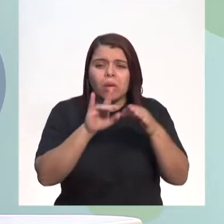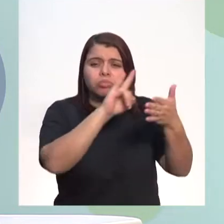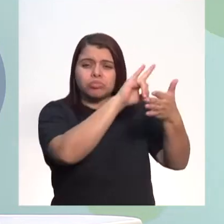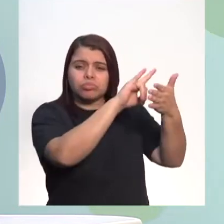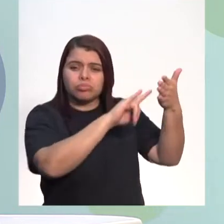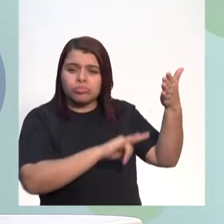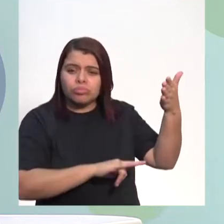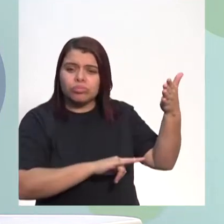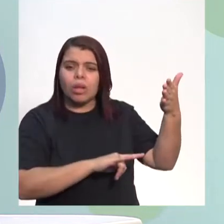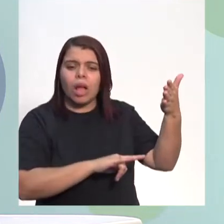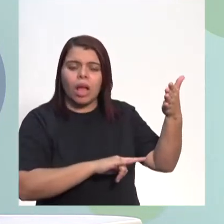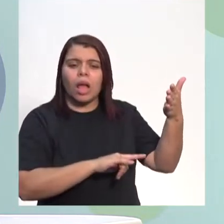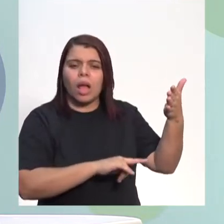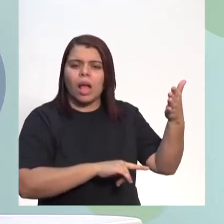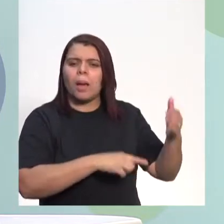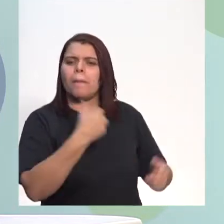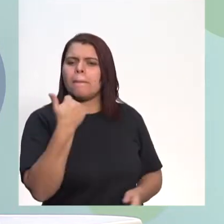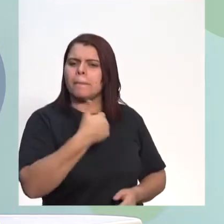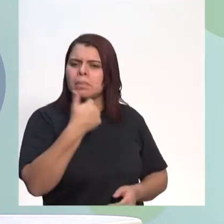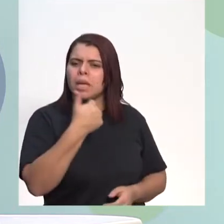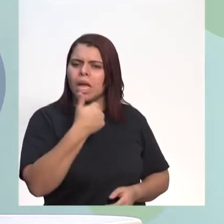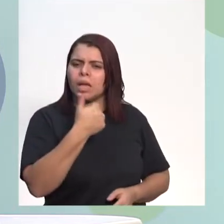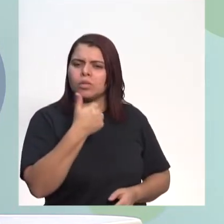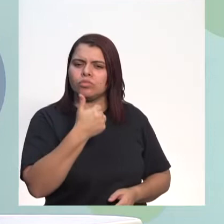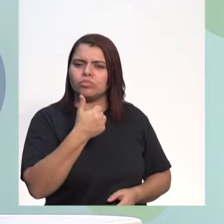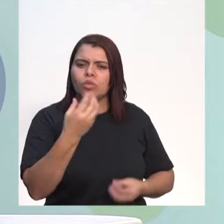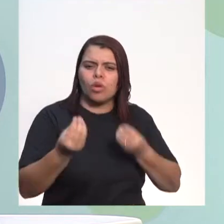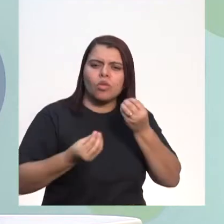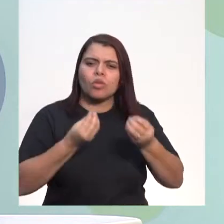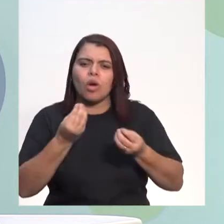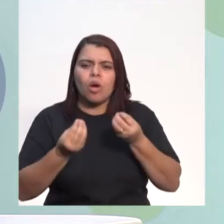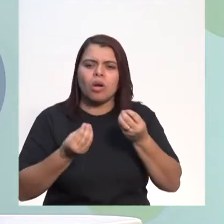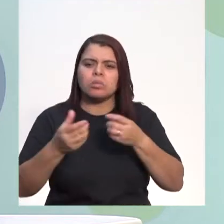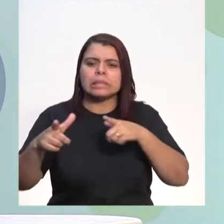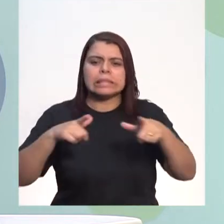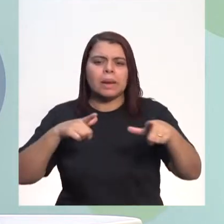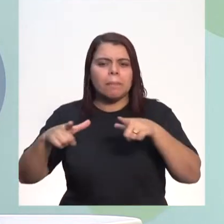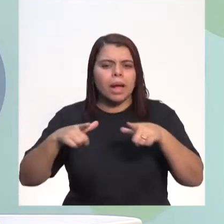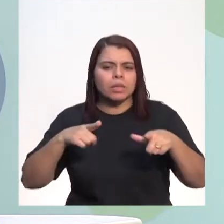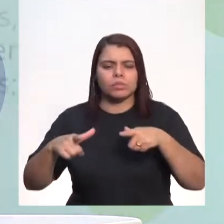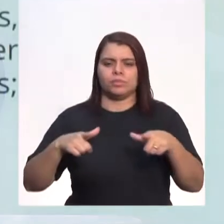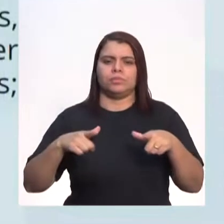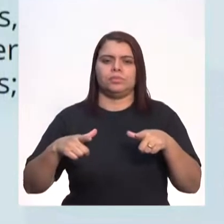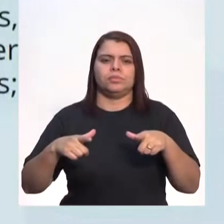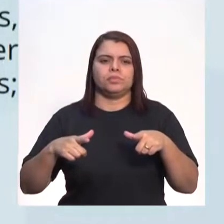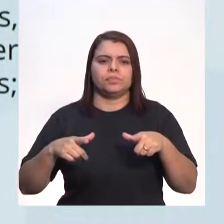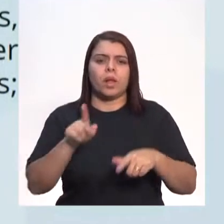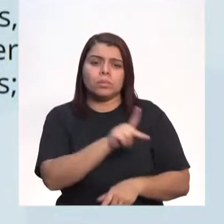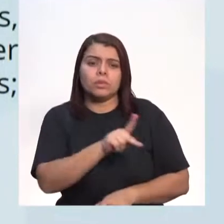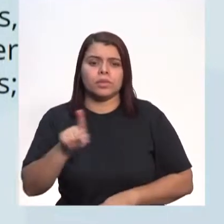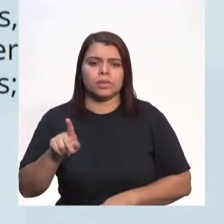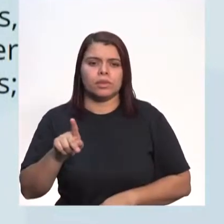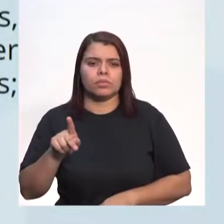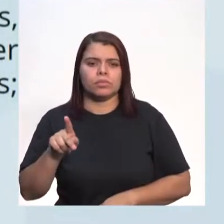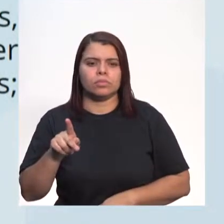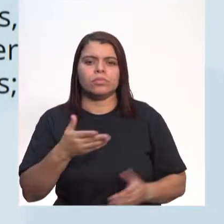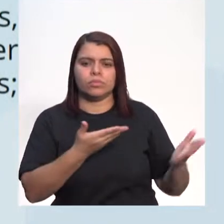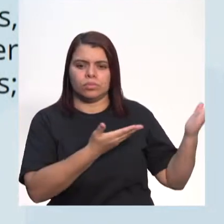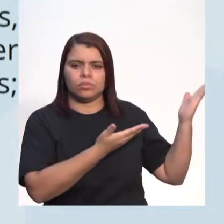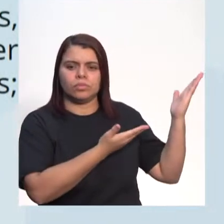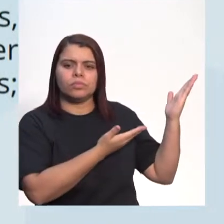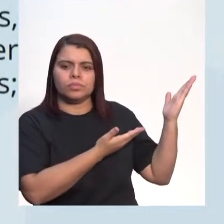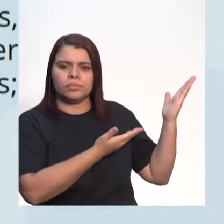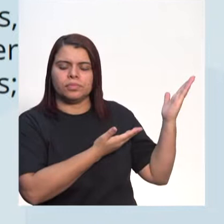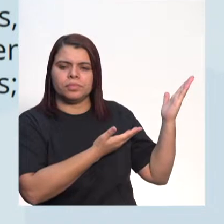justamente sobre a TPC, a Jornada de Trabalho Docente. Vou pedir para colocarem a tela, por favor, para vocês acompanharem,